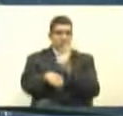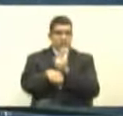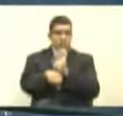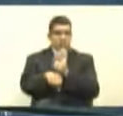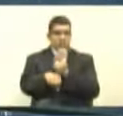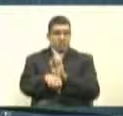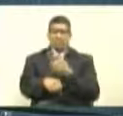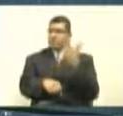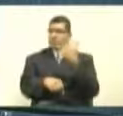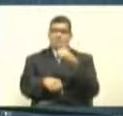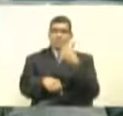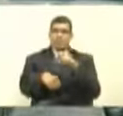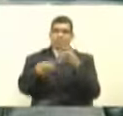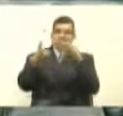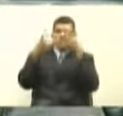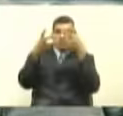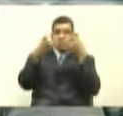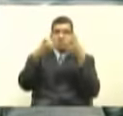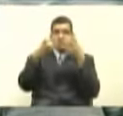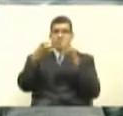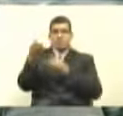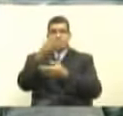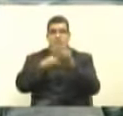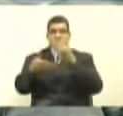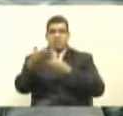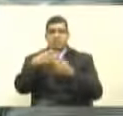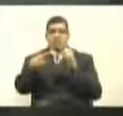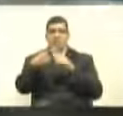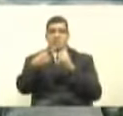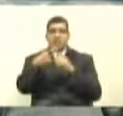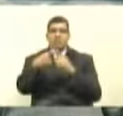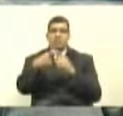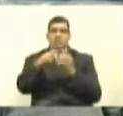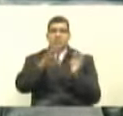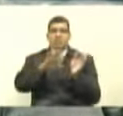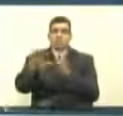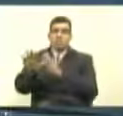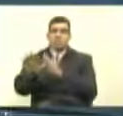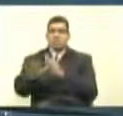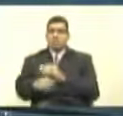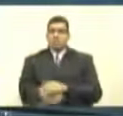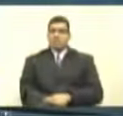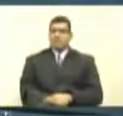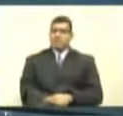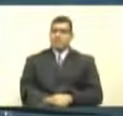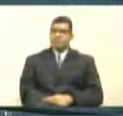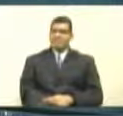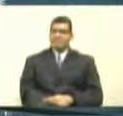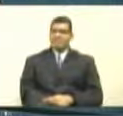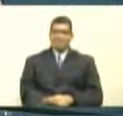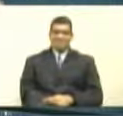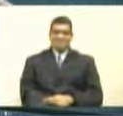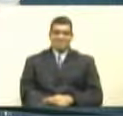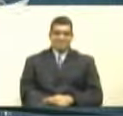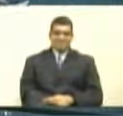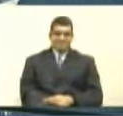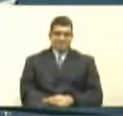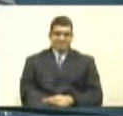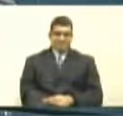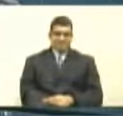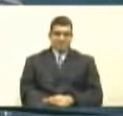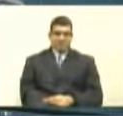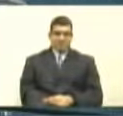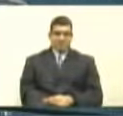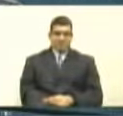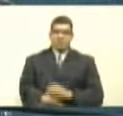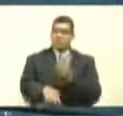Amazonas não tem interesse nesse processo. A Amazonprev é uma instituição de direito privado. E o juiz deferiu a exclusão do